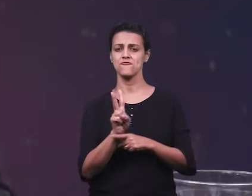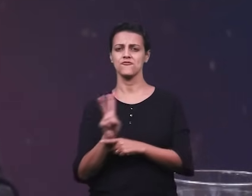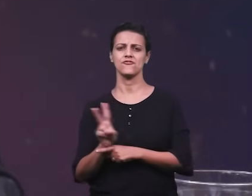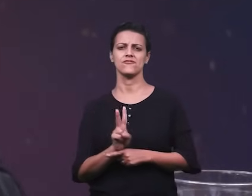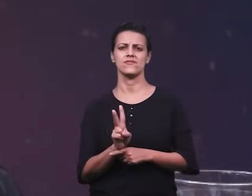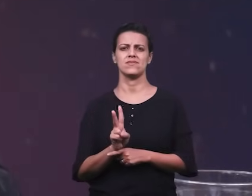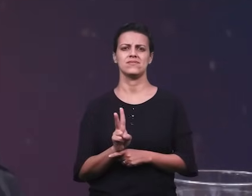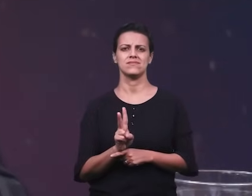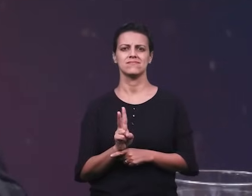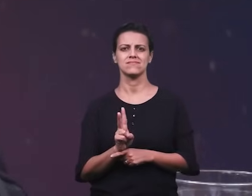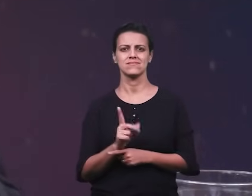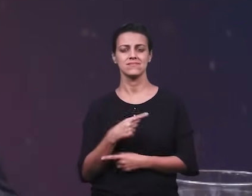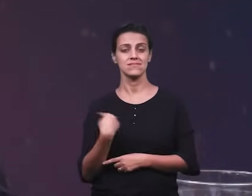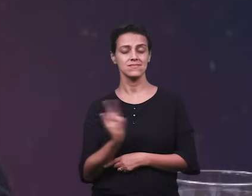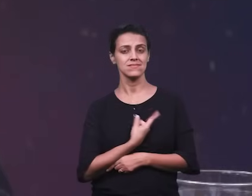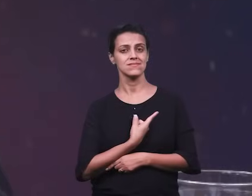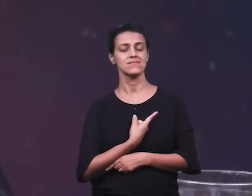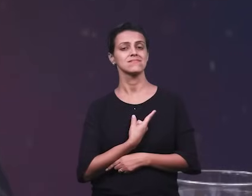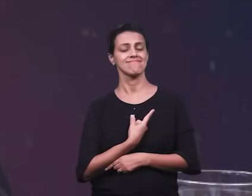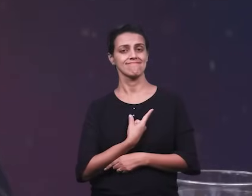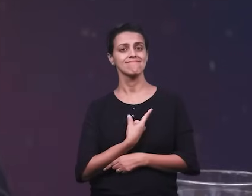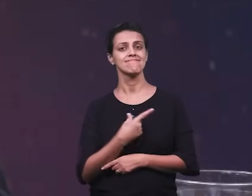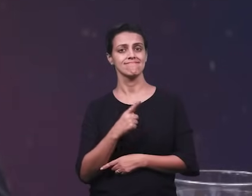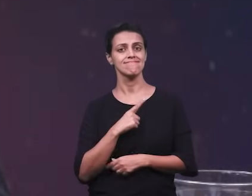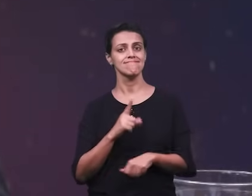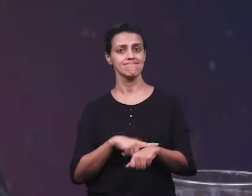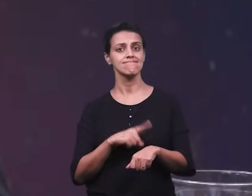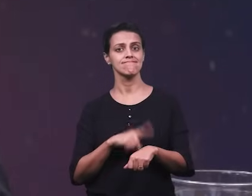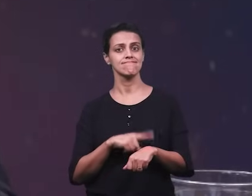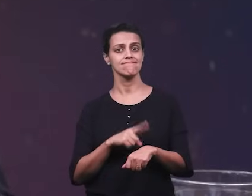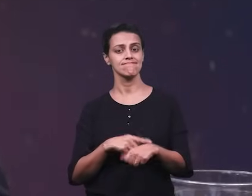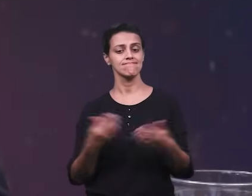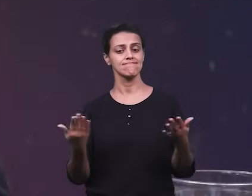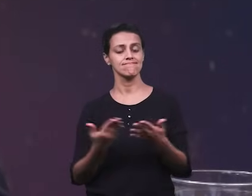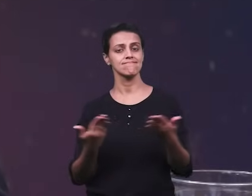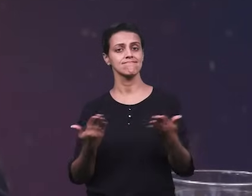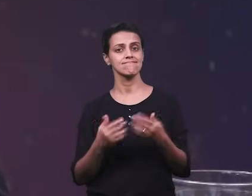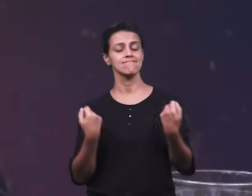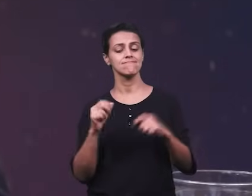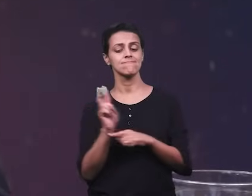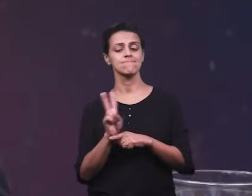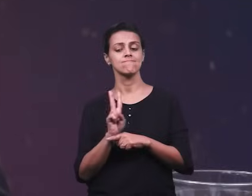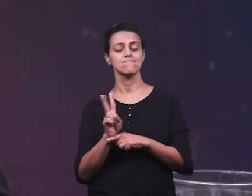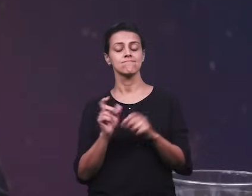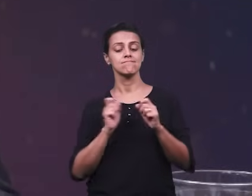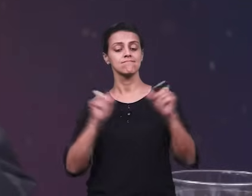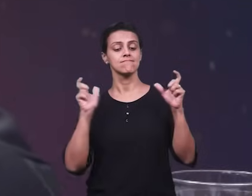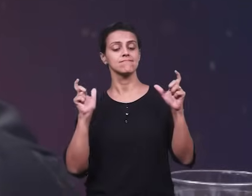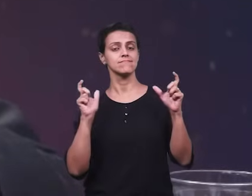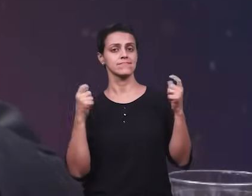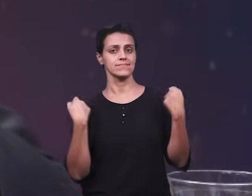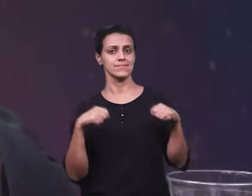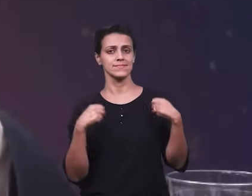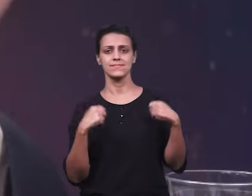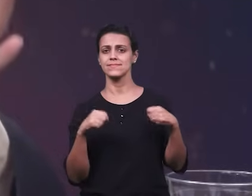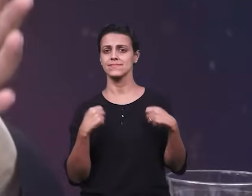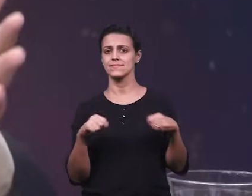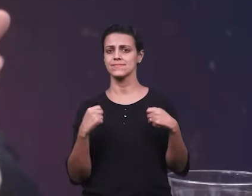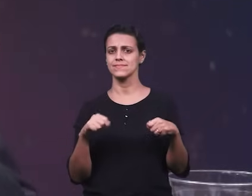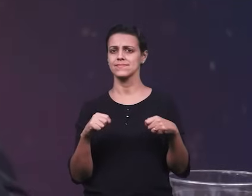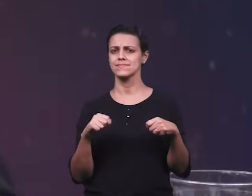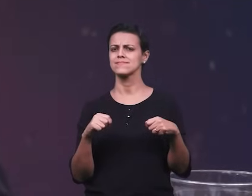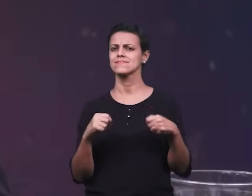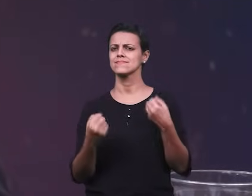vigilância. Nós temos que ter nesse momento da noite, a vigilância de, através dos